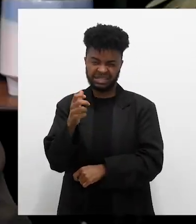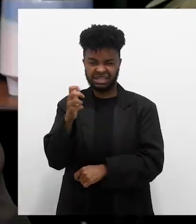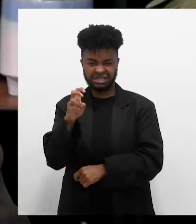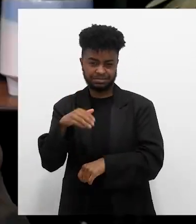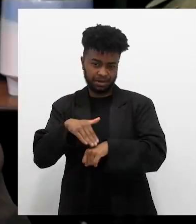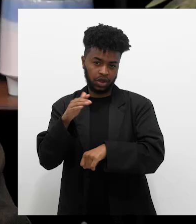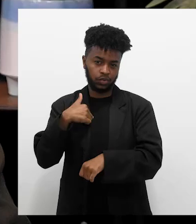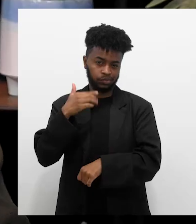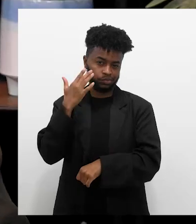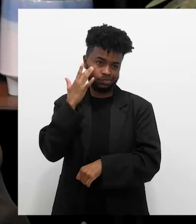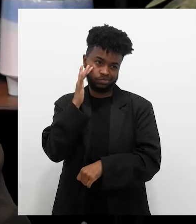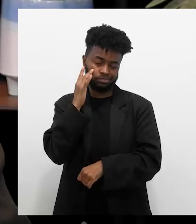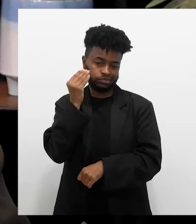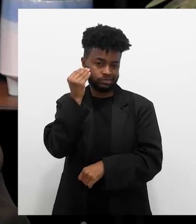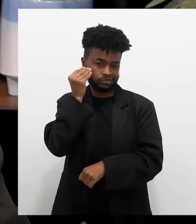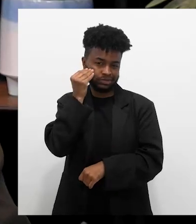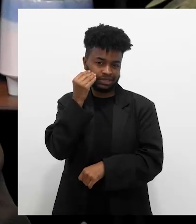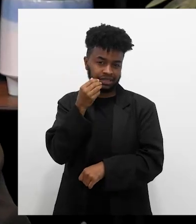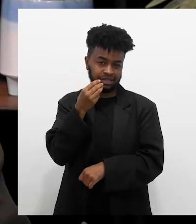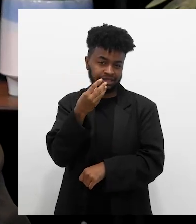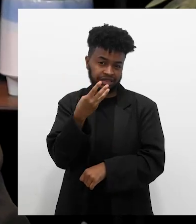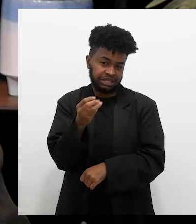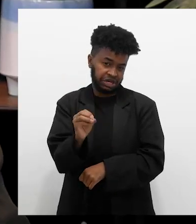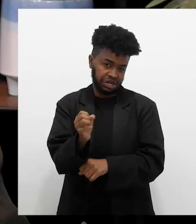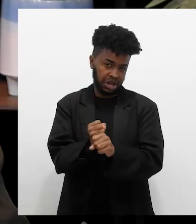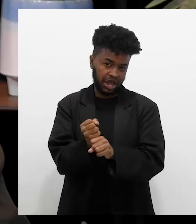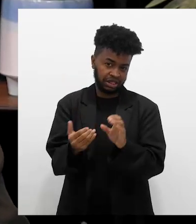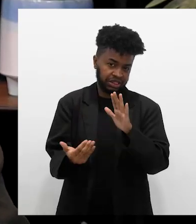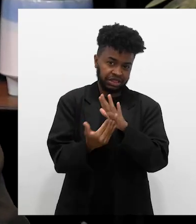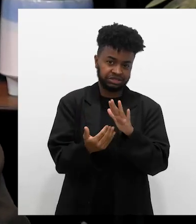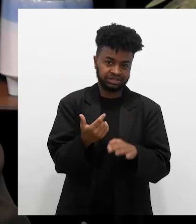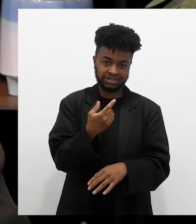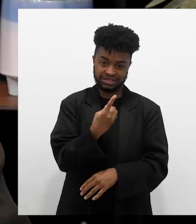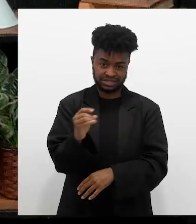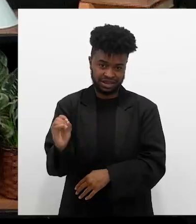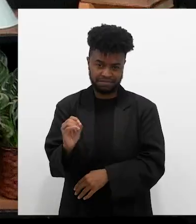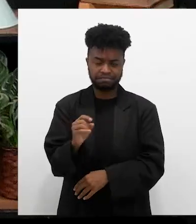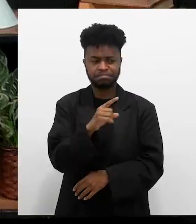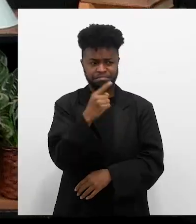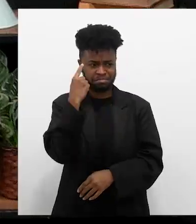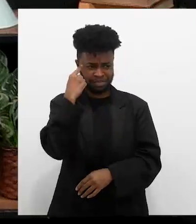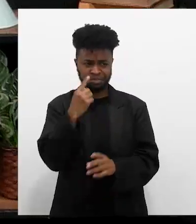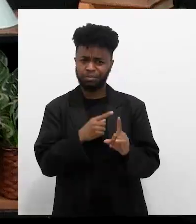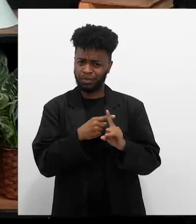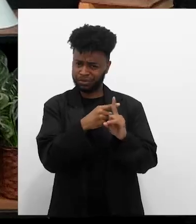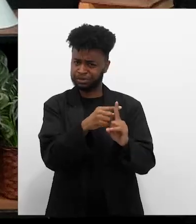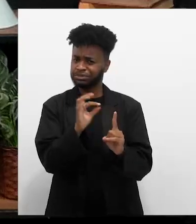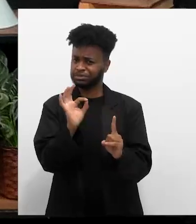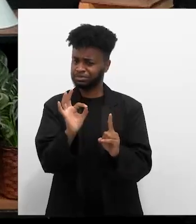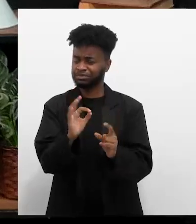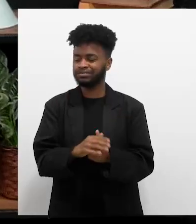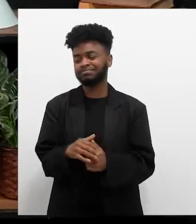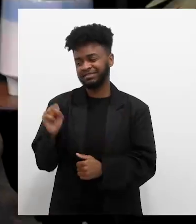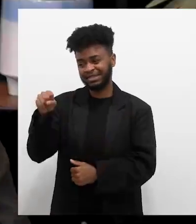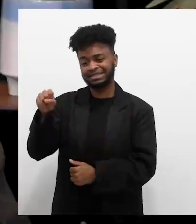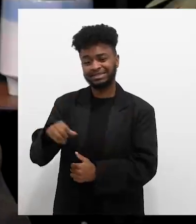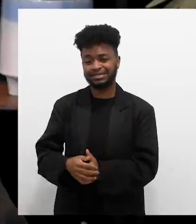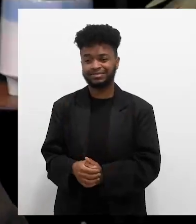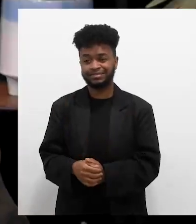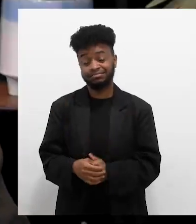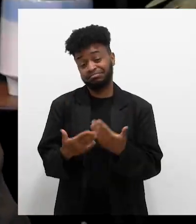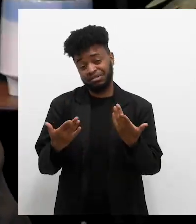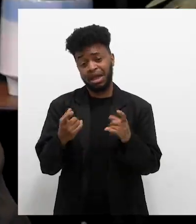15 anos. Talvez, eu apostaria uns 30 anos. 30 anos? Até os 100? Até os 100. Essa é otimista, então, hein? Sou, quer